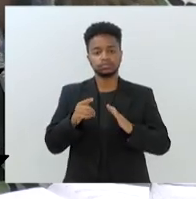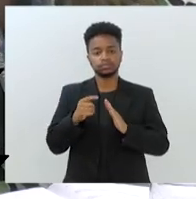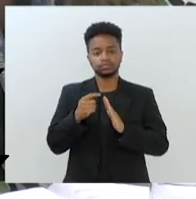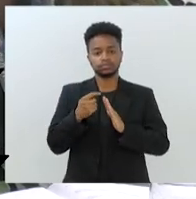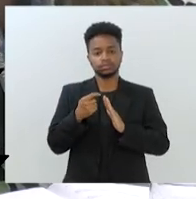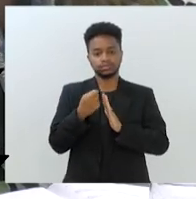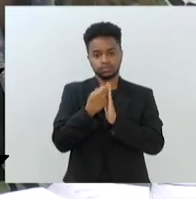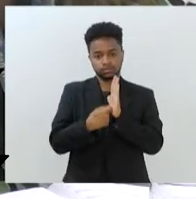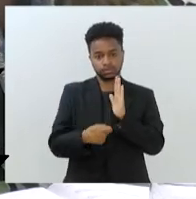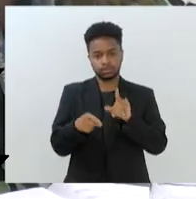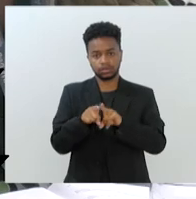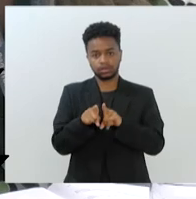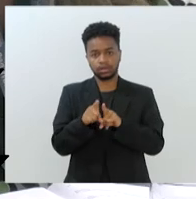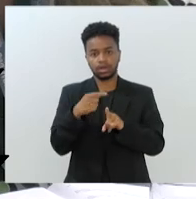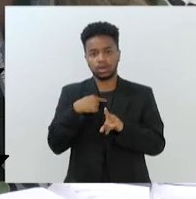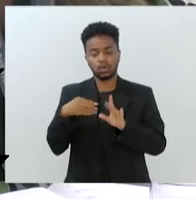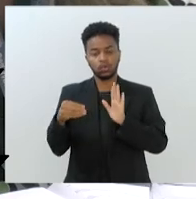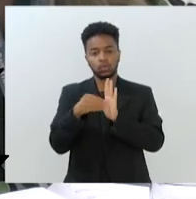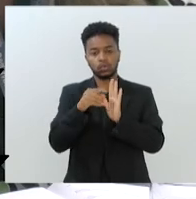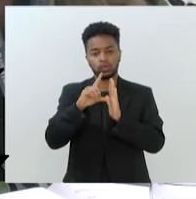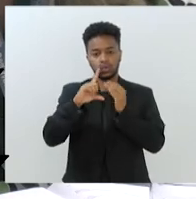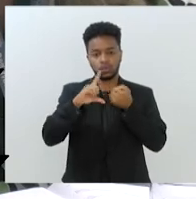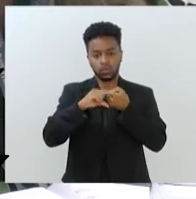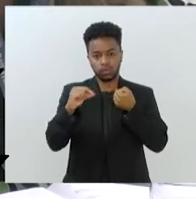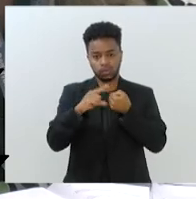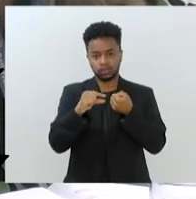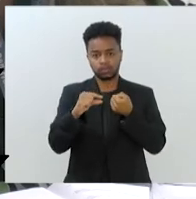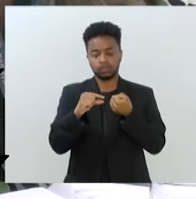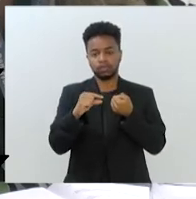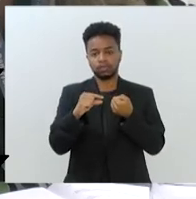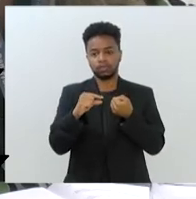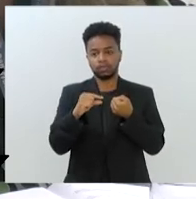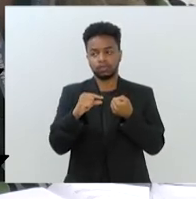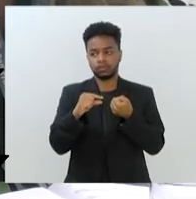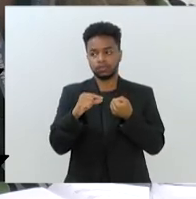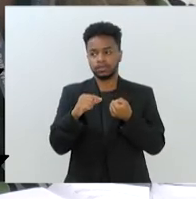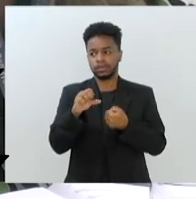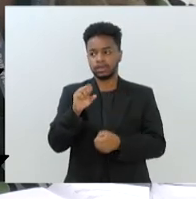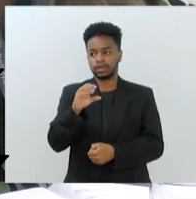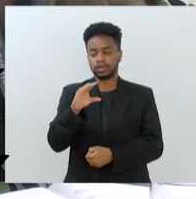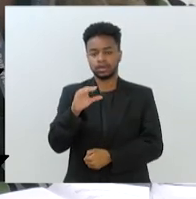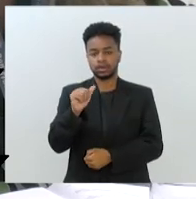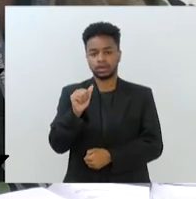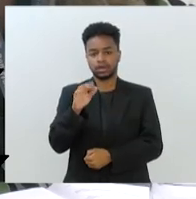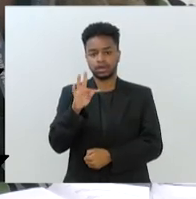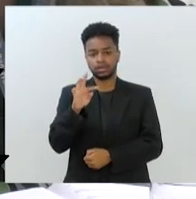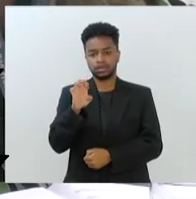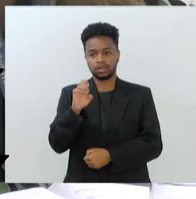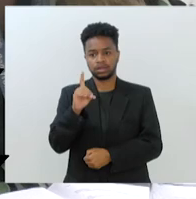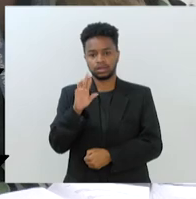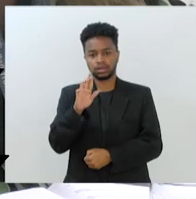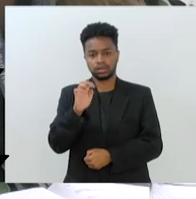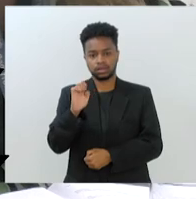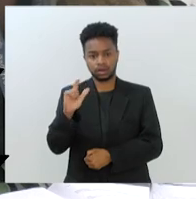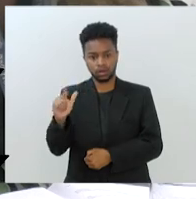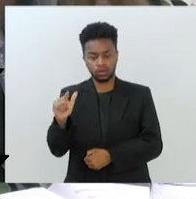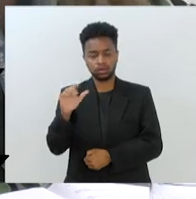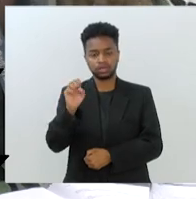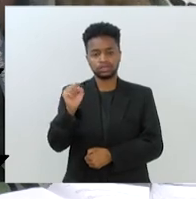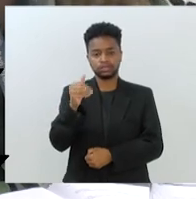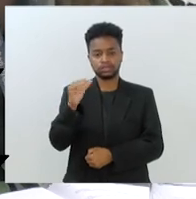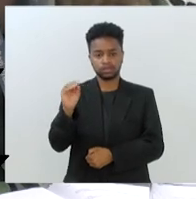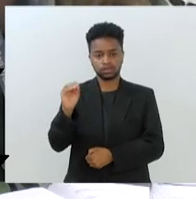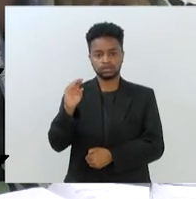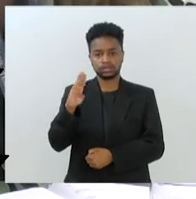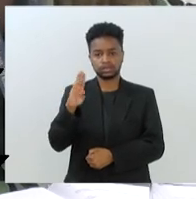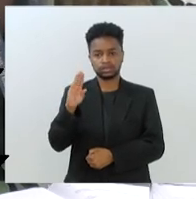feito no artigo a declaração de... Catedral São Sebastião. E aí acatei a sugestão do deputado relator